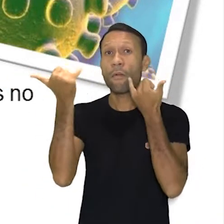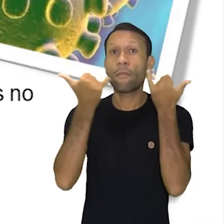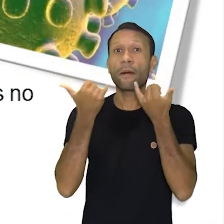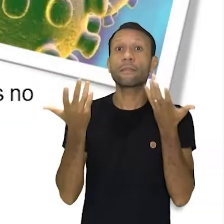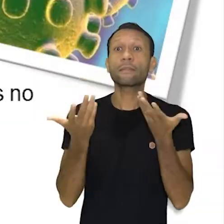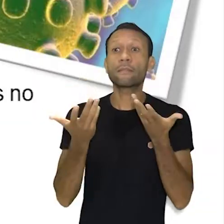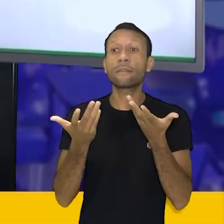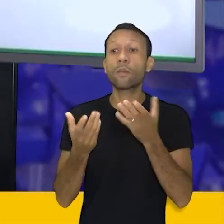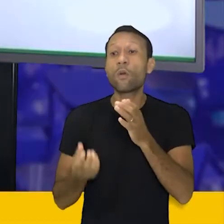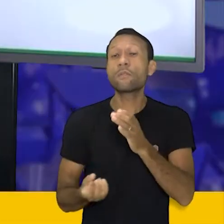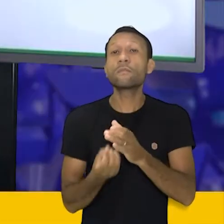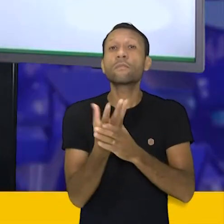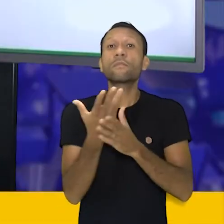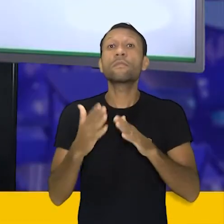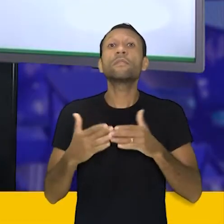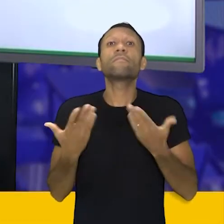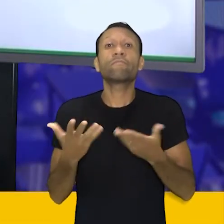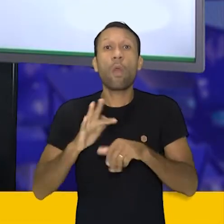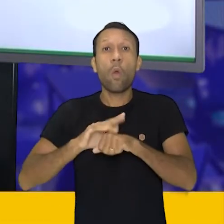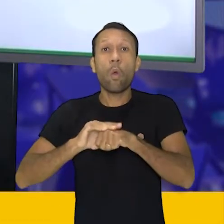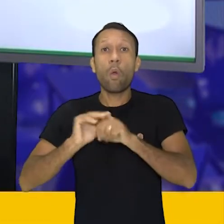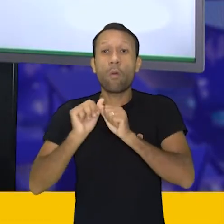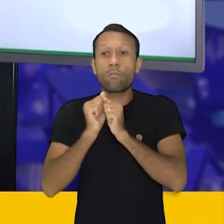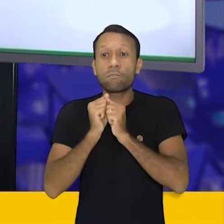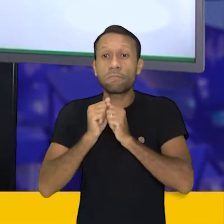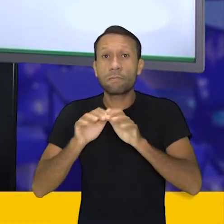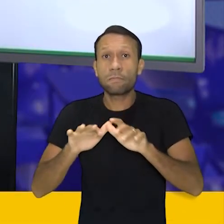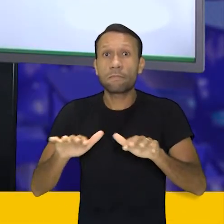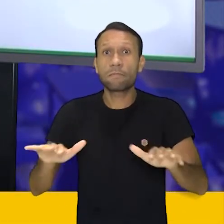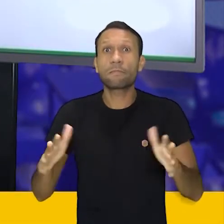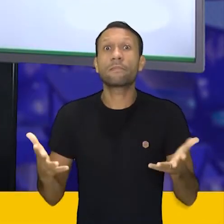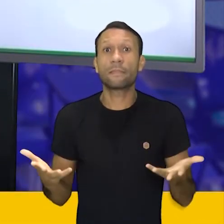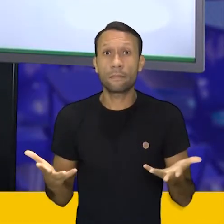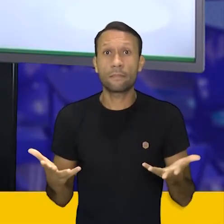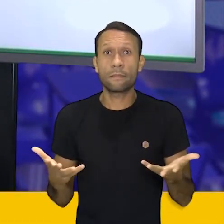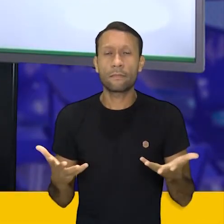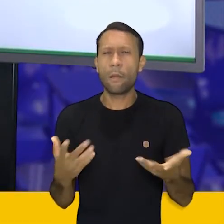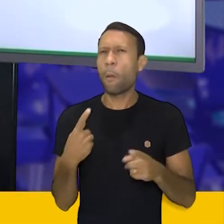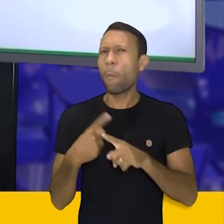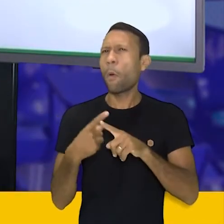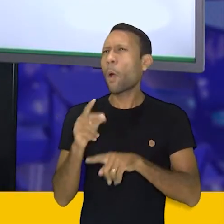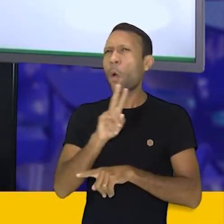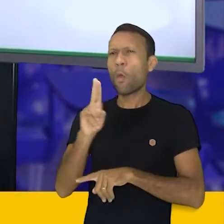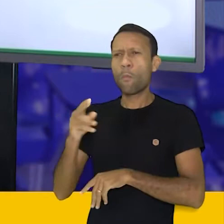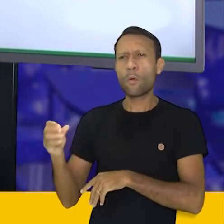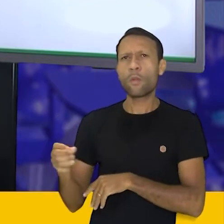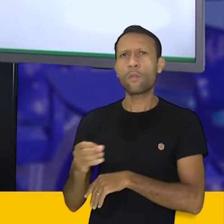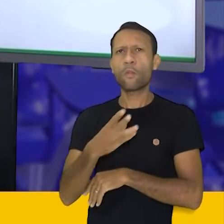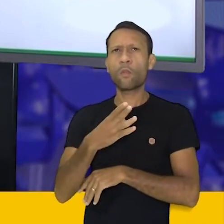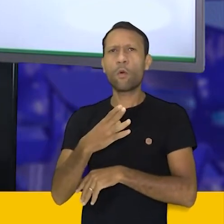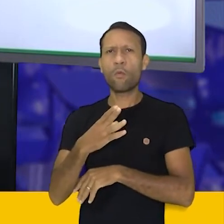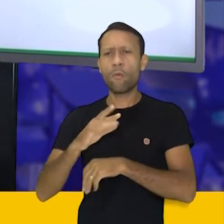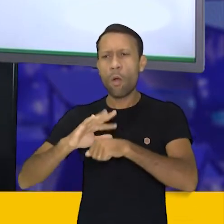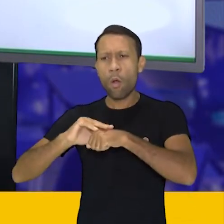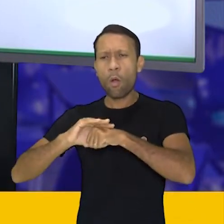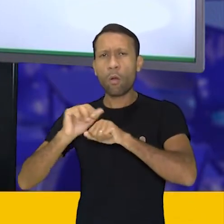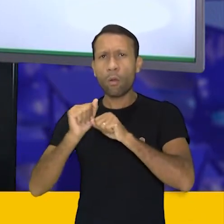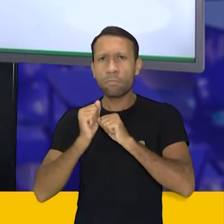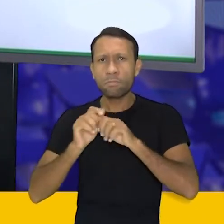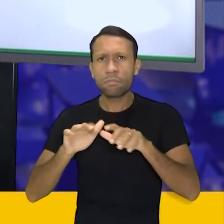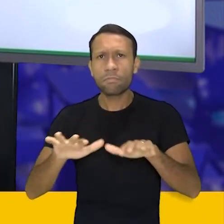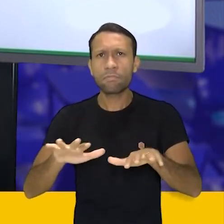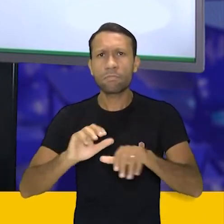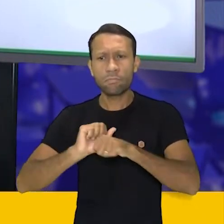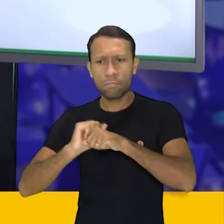notícias, desde quando surgiu o coronavírus? Por que hoje se chama novo coronavírus? Indica